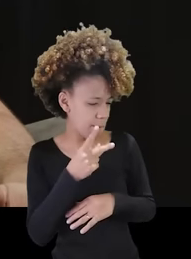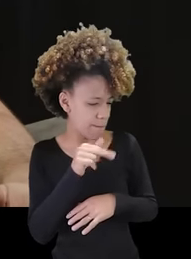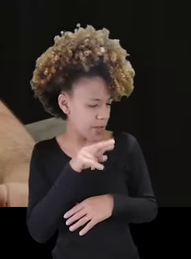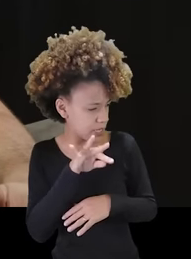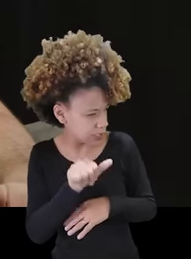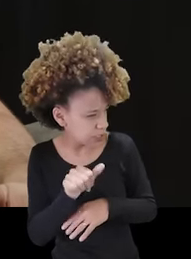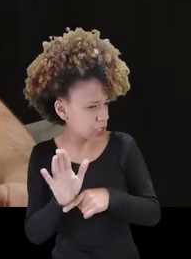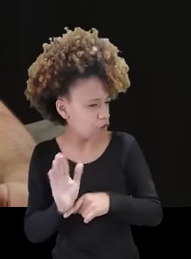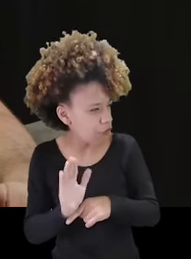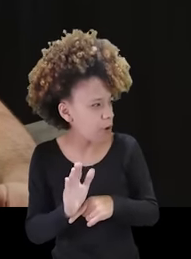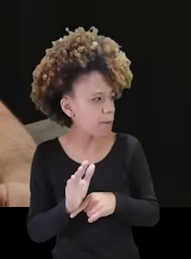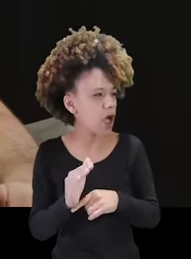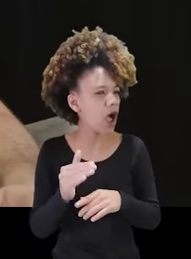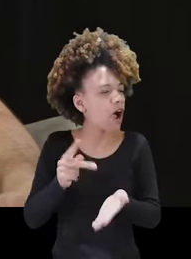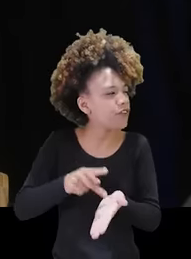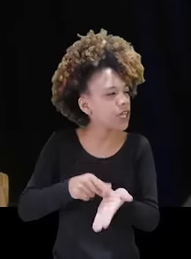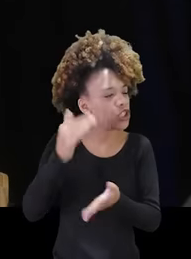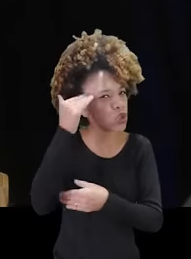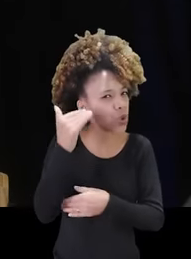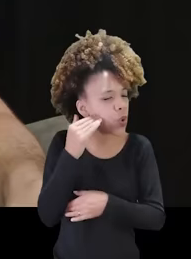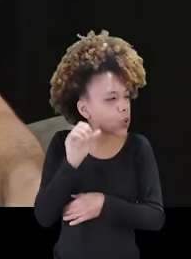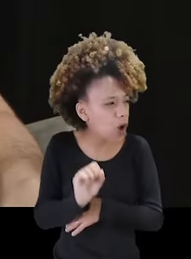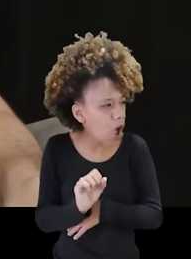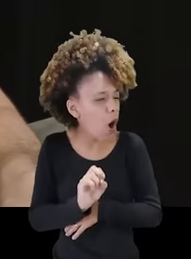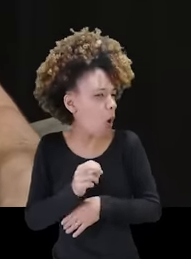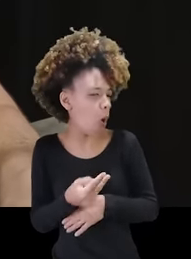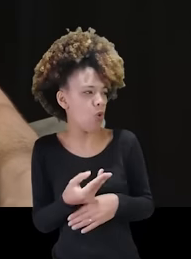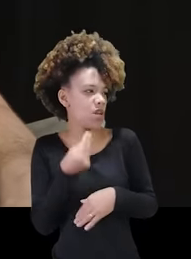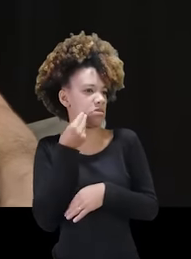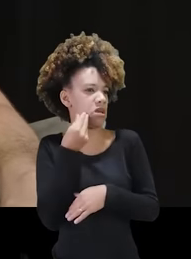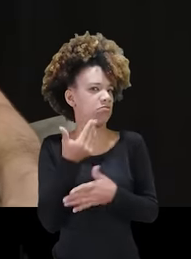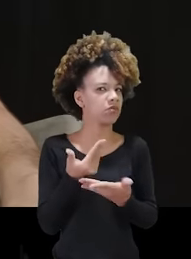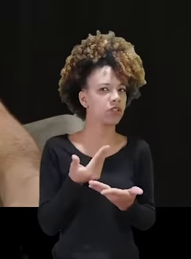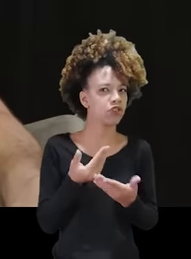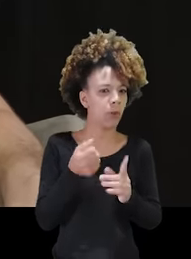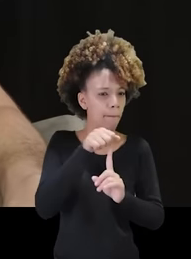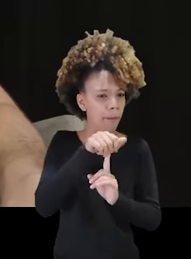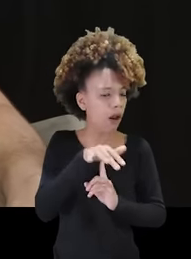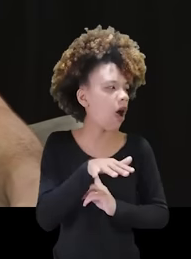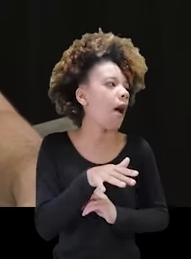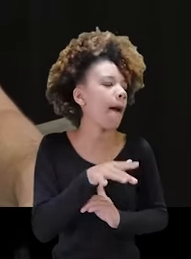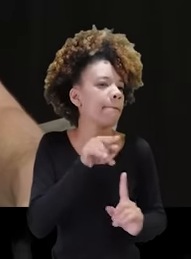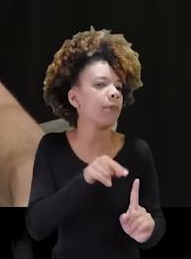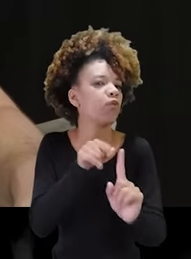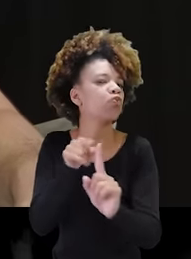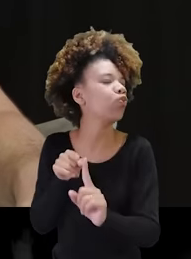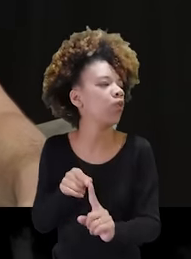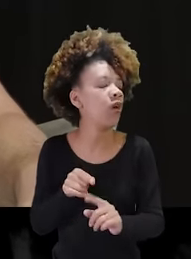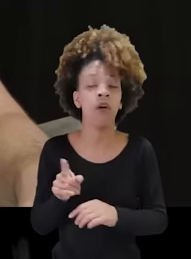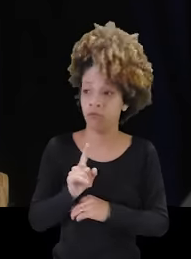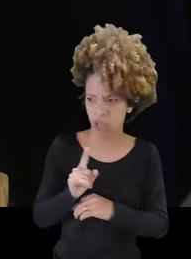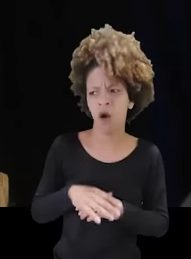ele ele fala da realidade coreana ou ele ou ele tenta tipo vamos dizer assim pluralizar para chegar em outros